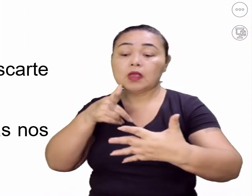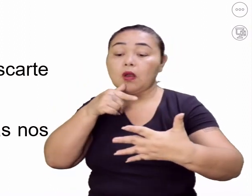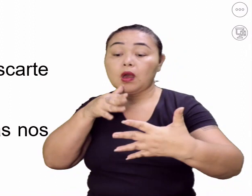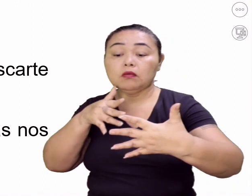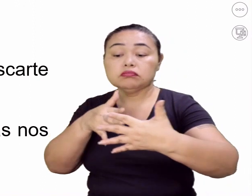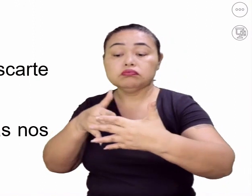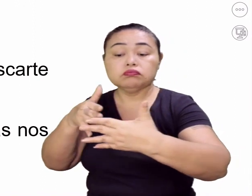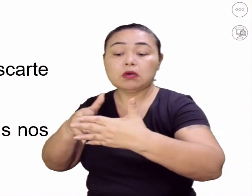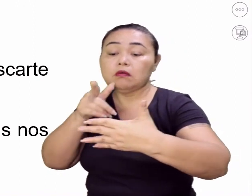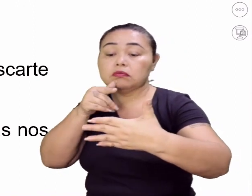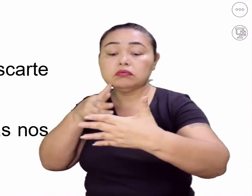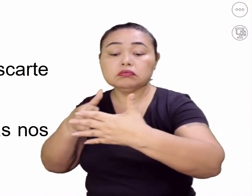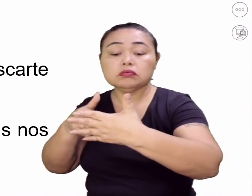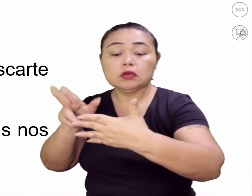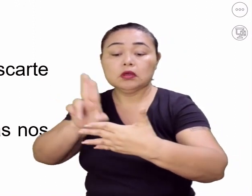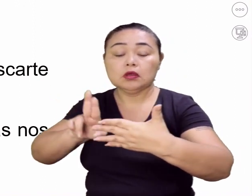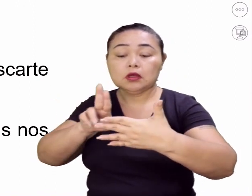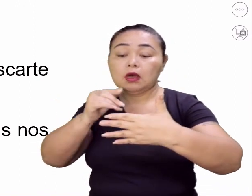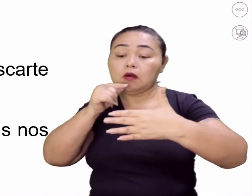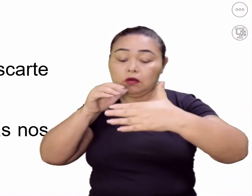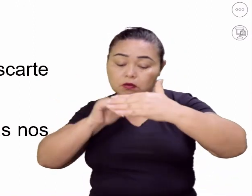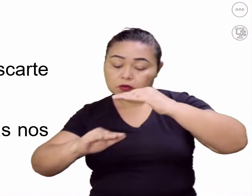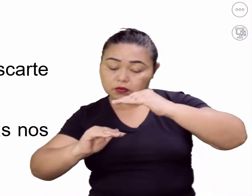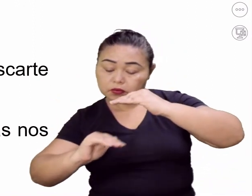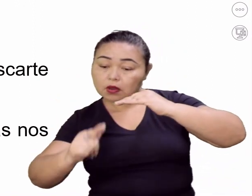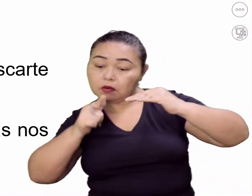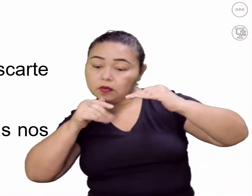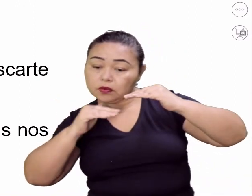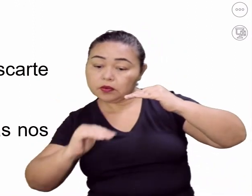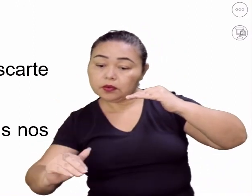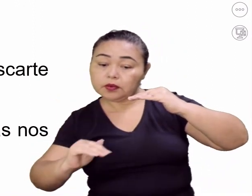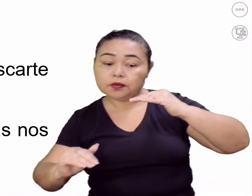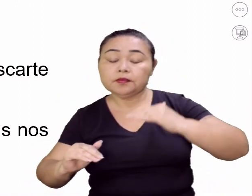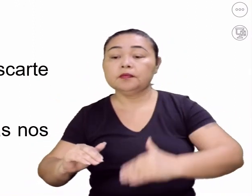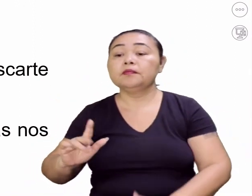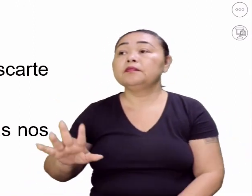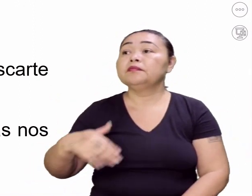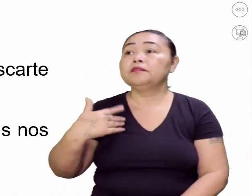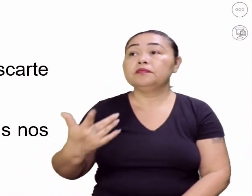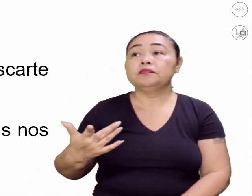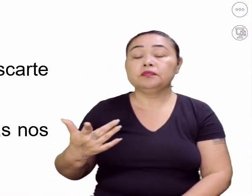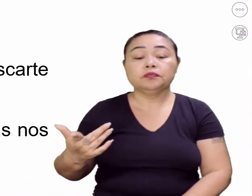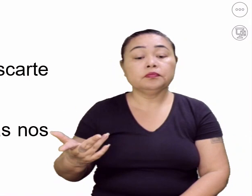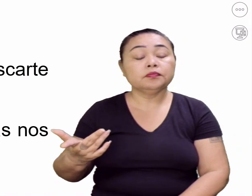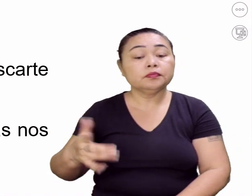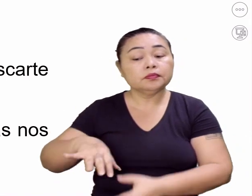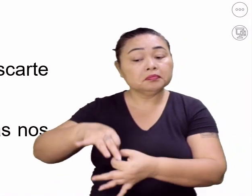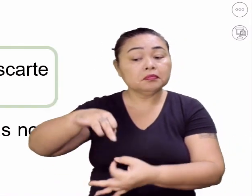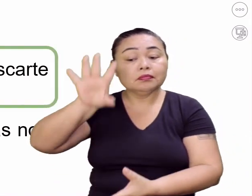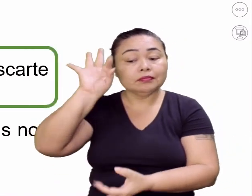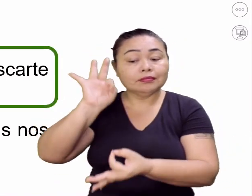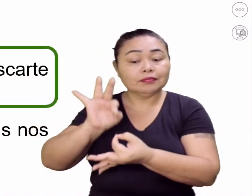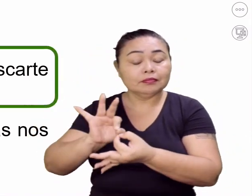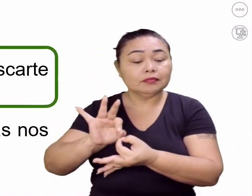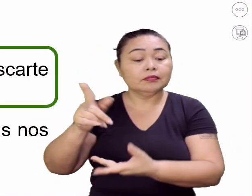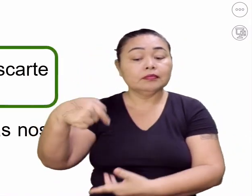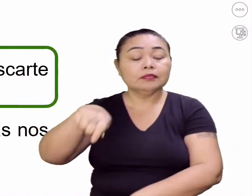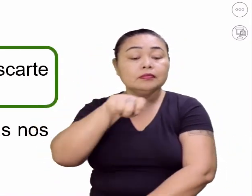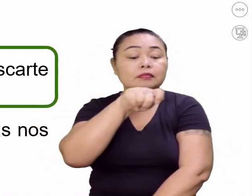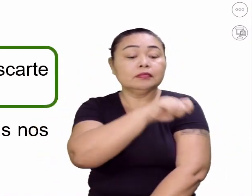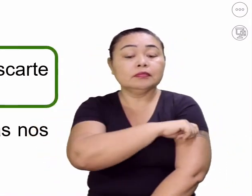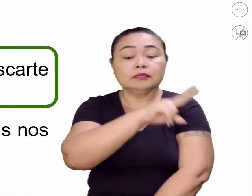de barragens e o emprego de cisternas de imóveis. Rogério, sem mais delongas, o aluno